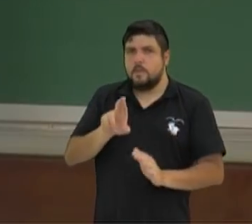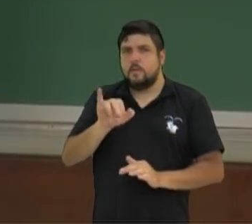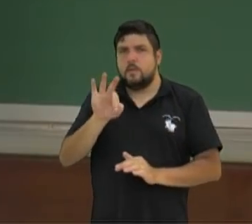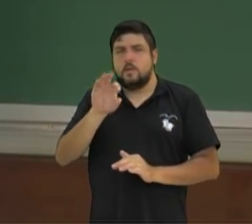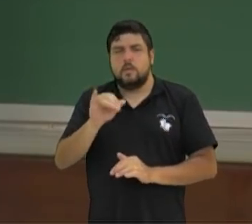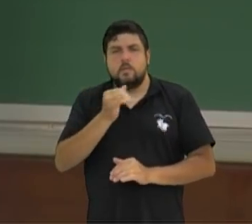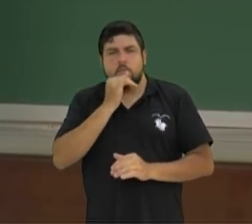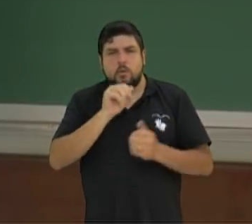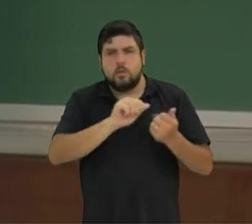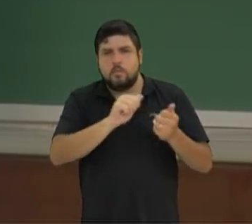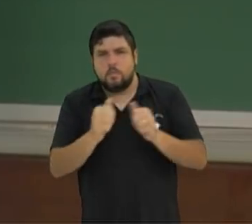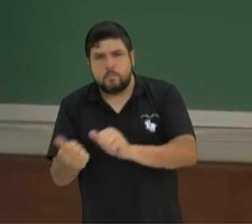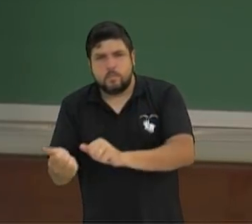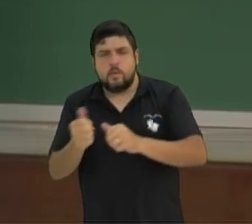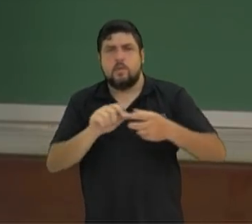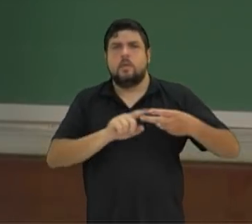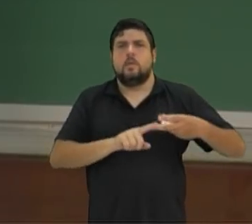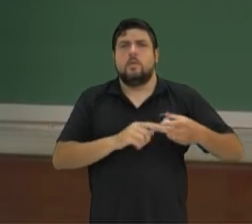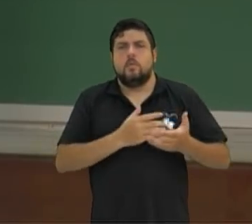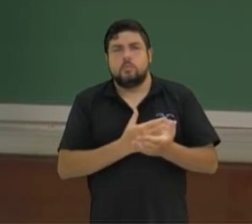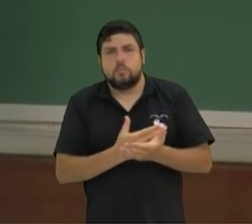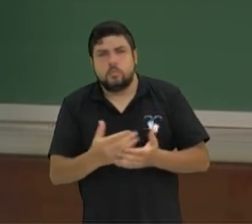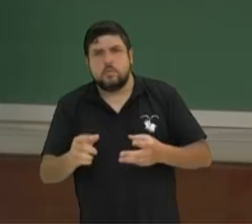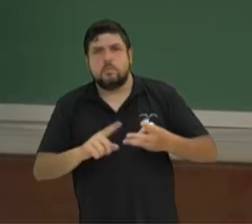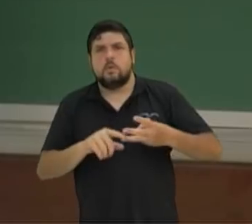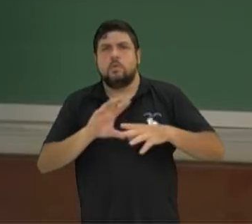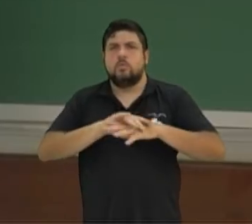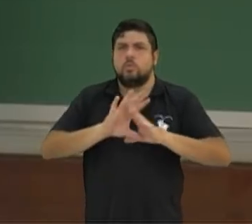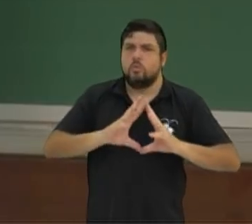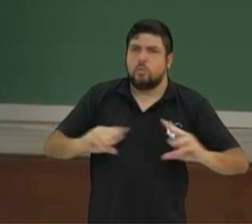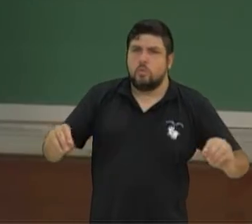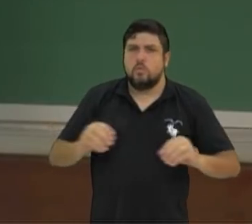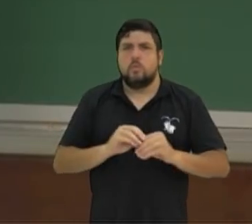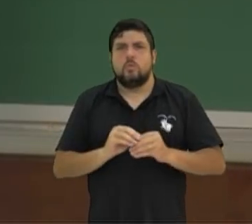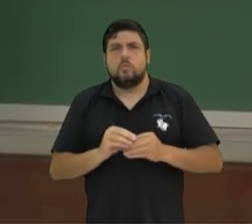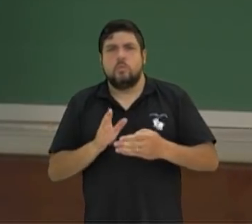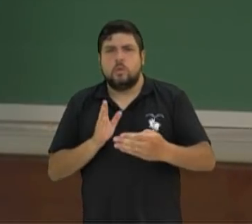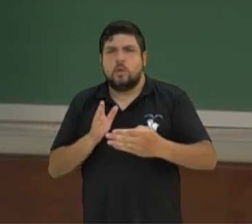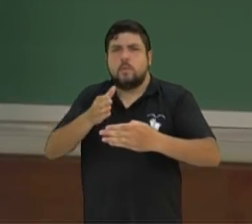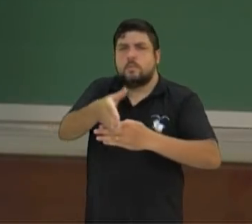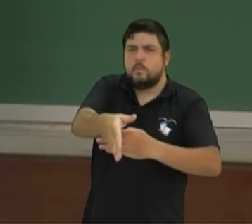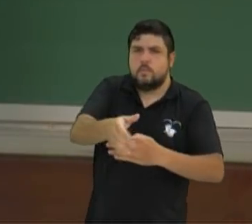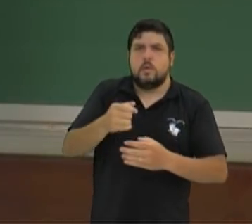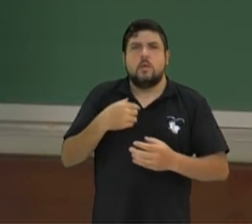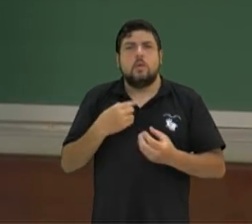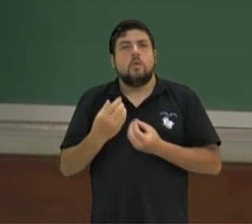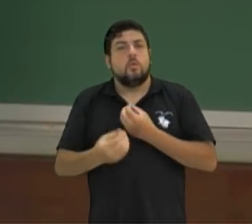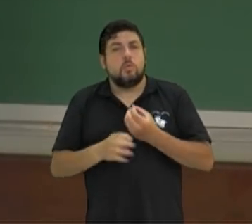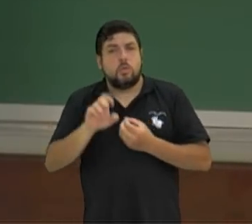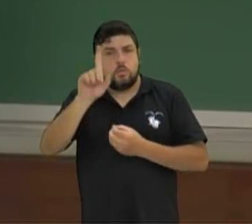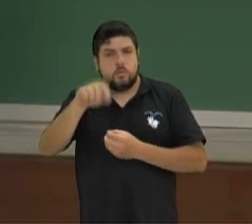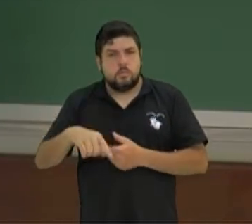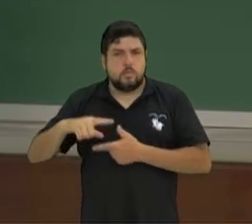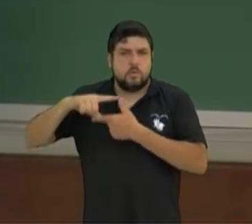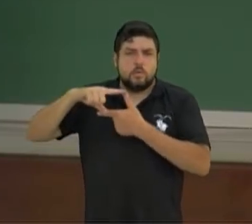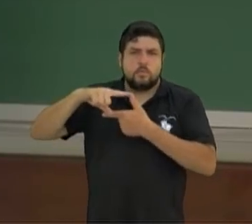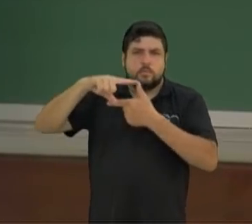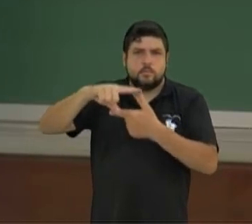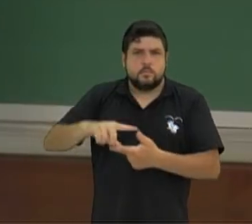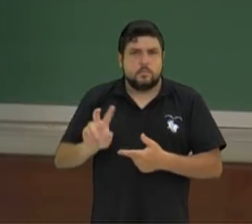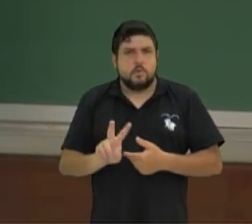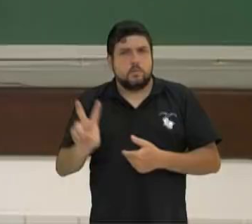batismo, iniciação, ritual de cura, de passagem, são fundamentais para a manutenção da tradição e dos valores da